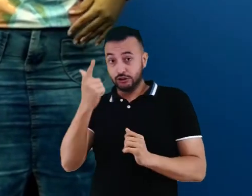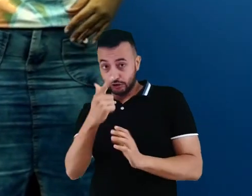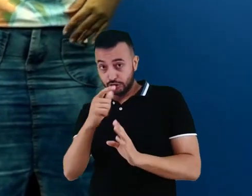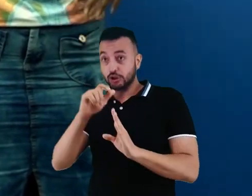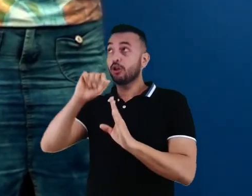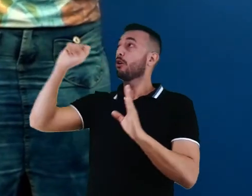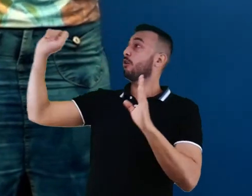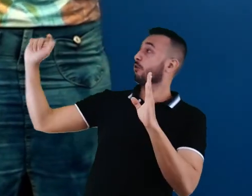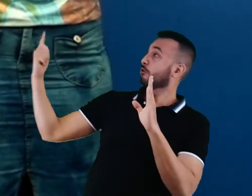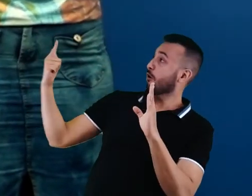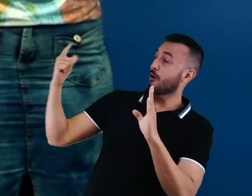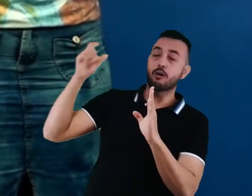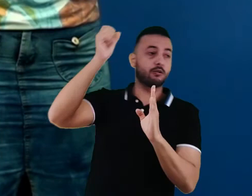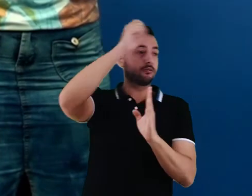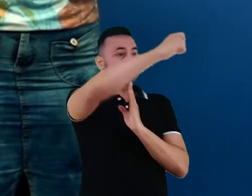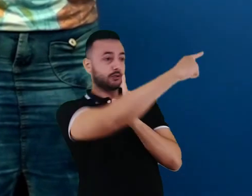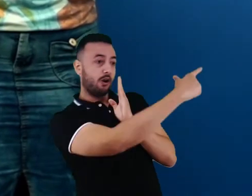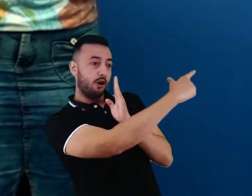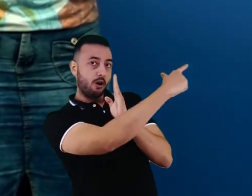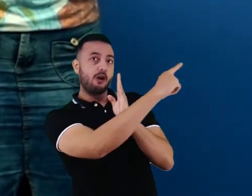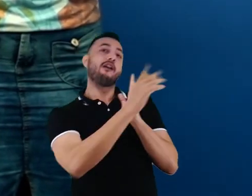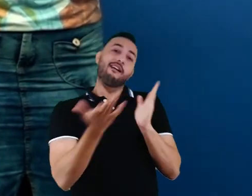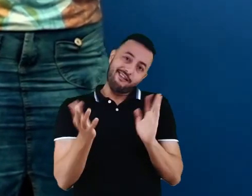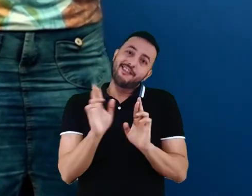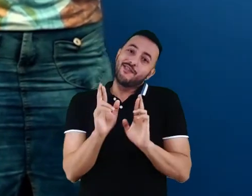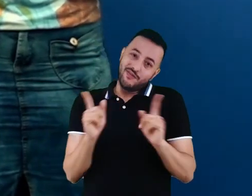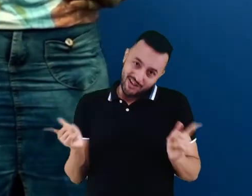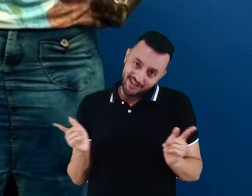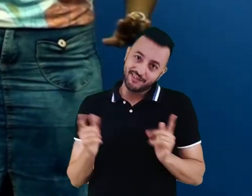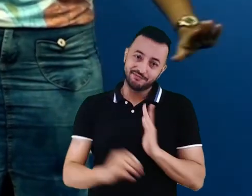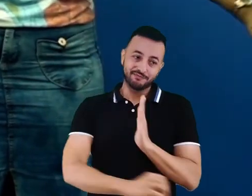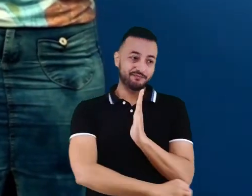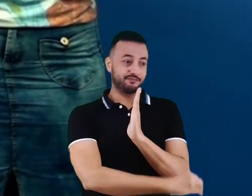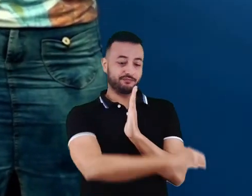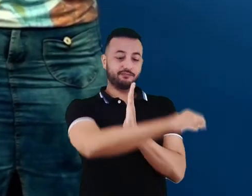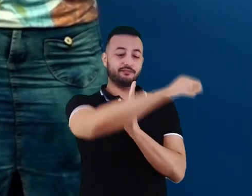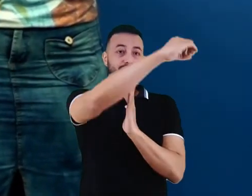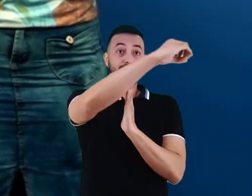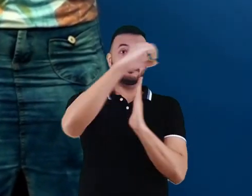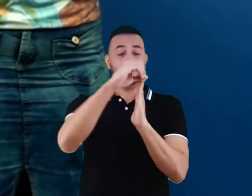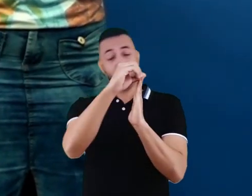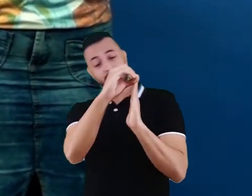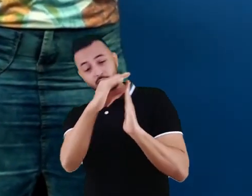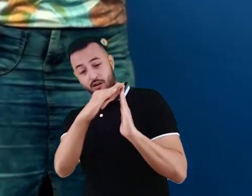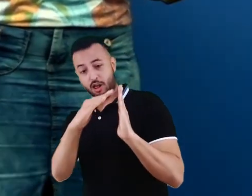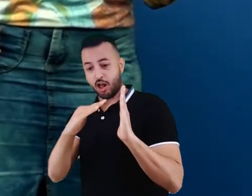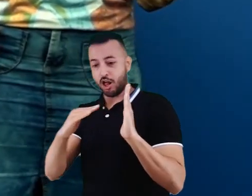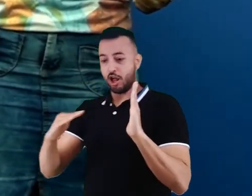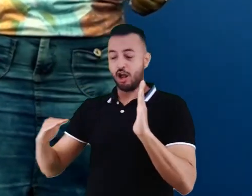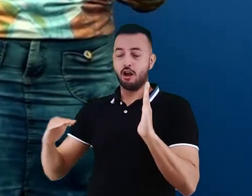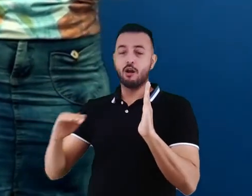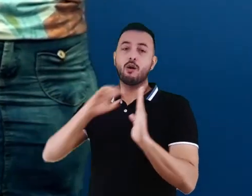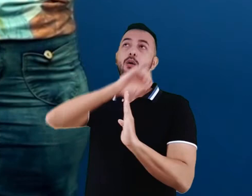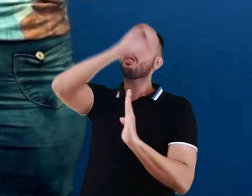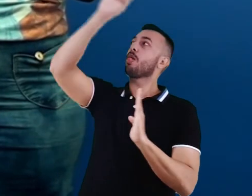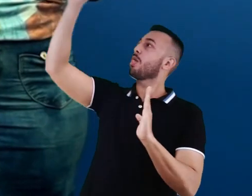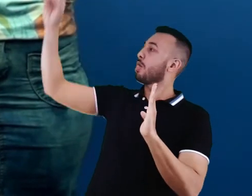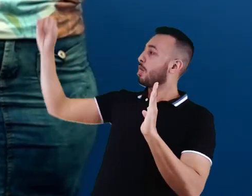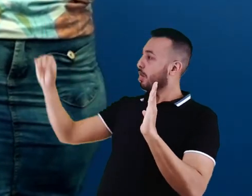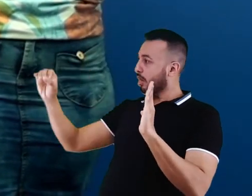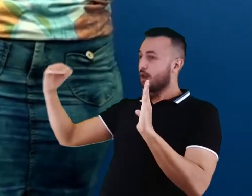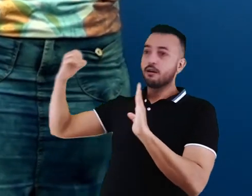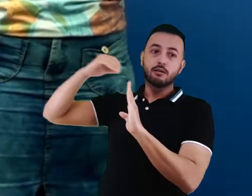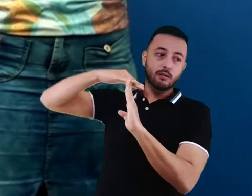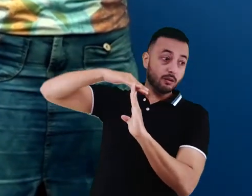exemplo, ou nascendo ou se pondo, então essa sombra vai mudar, ela pode ficar mais comprida. Isso mesmo, de acordo